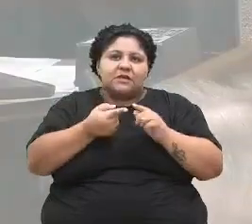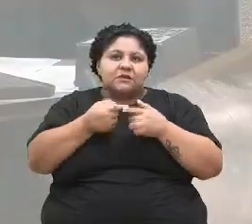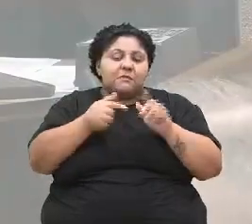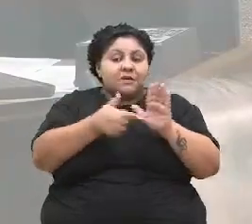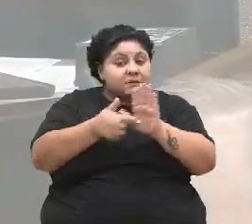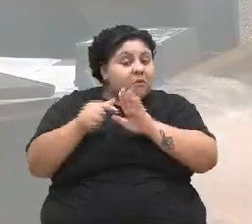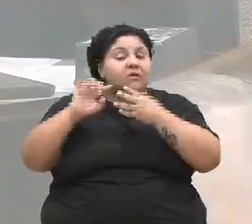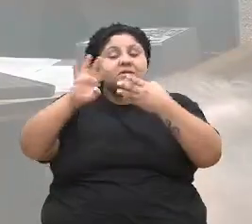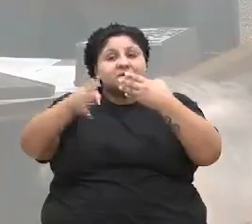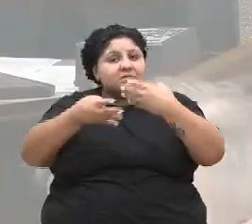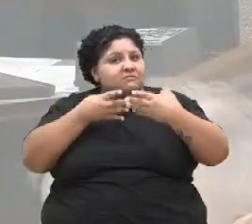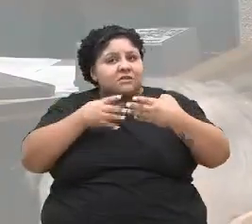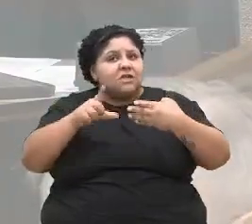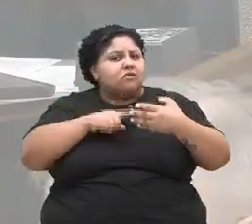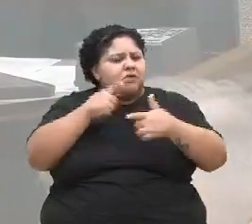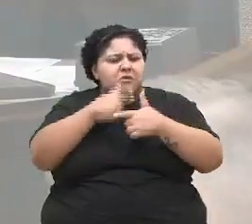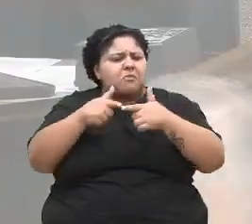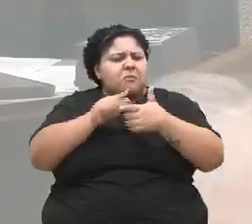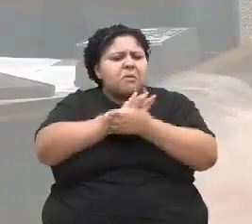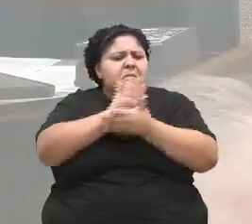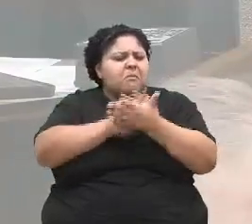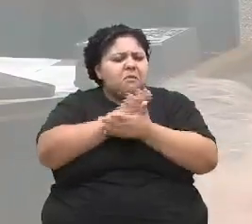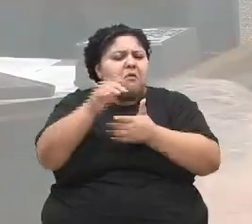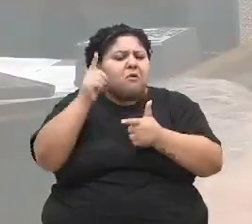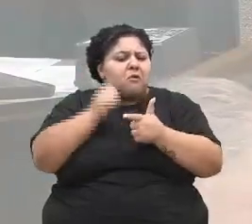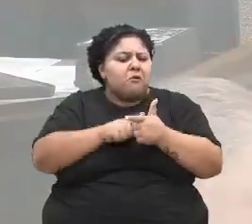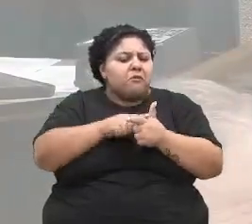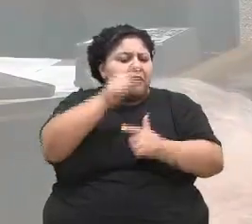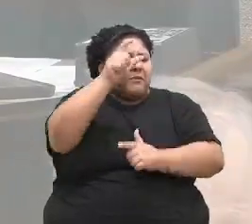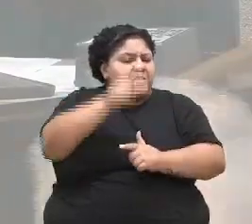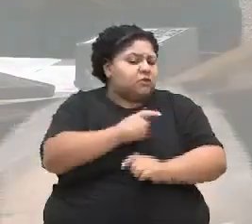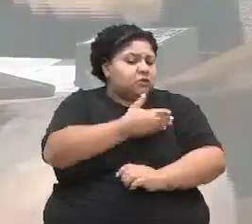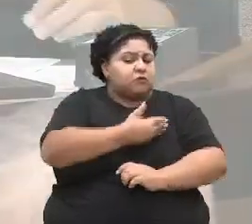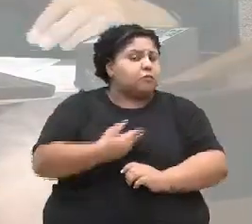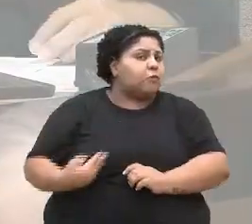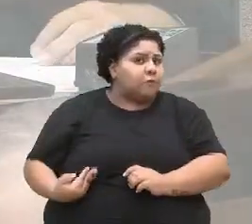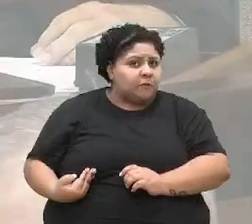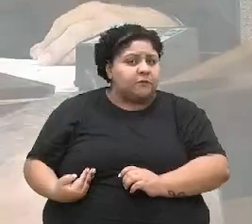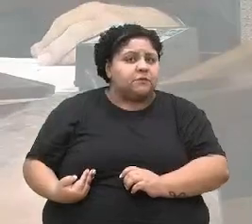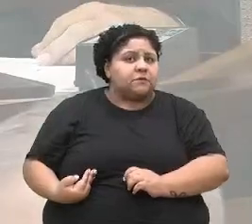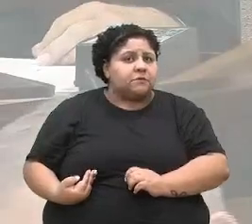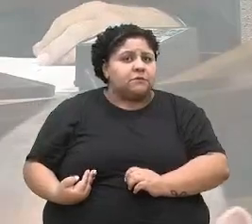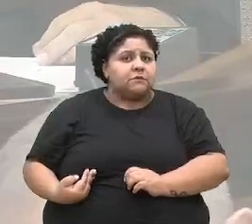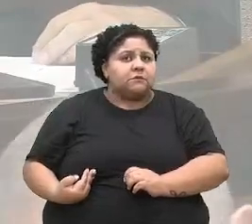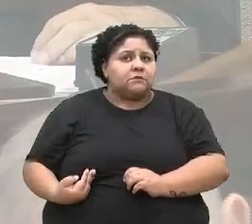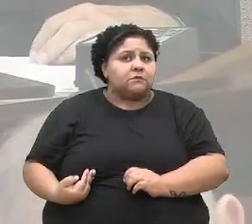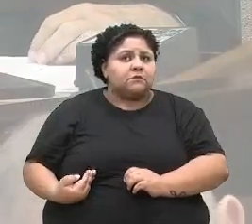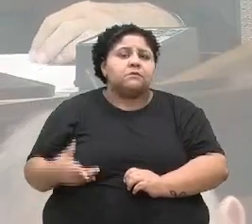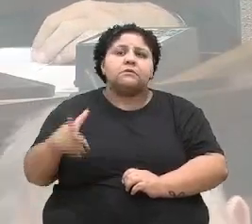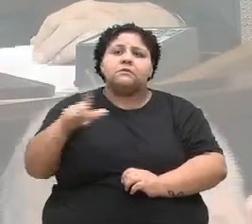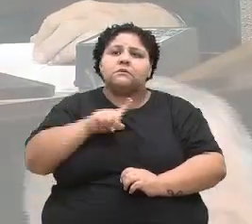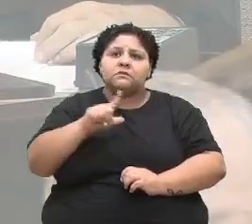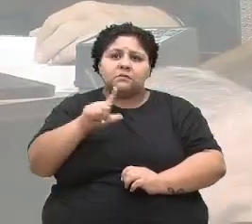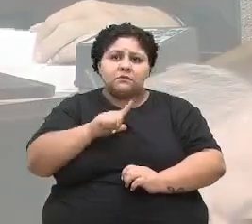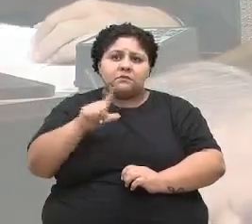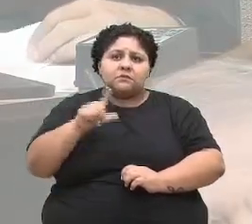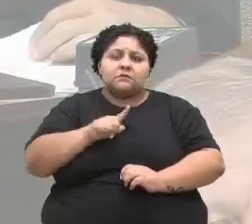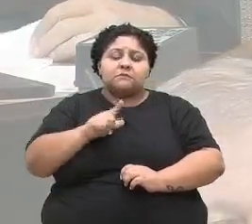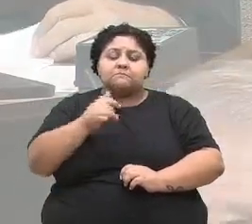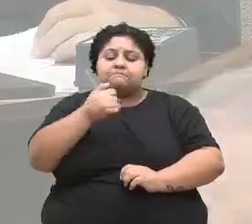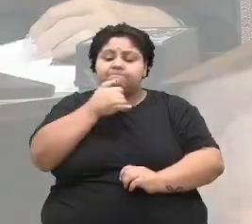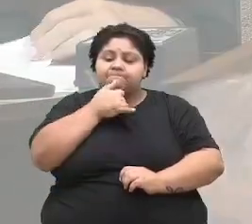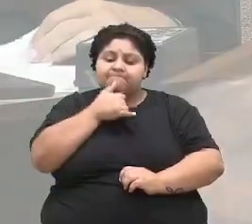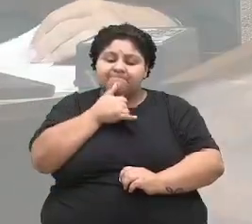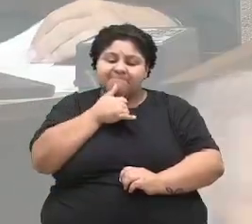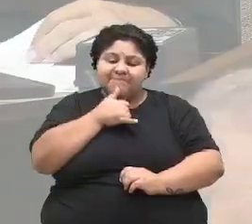nenhum a transparência, até porque somos pessoas públicas e mesmo às vezes tendo que, infelizmente, ter